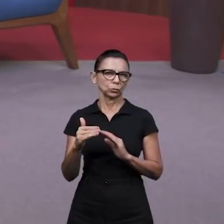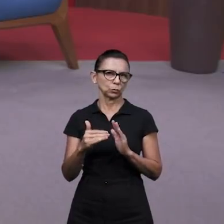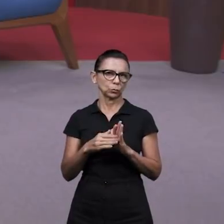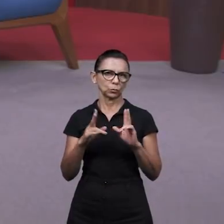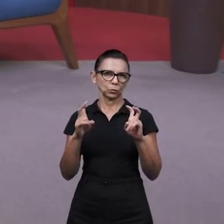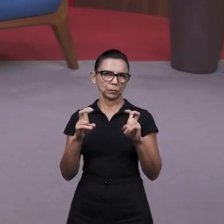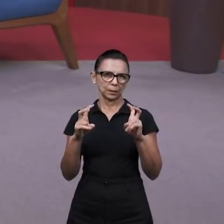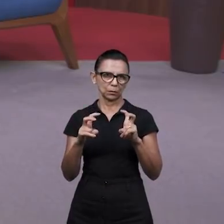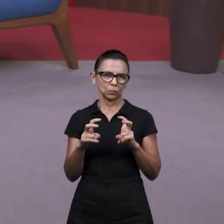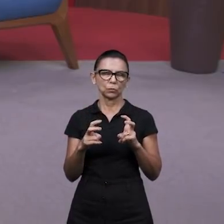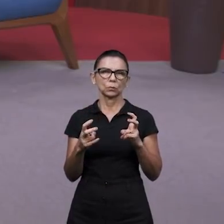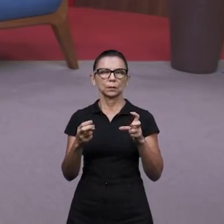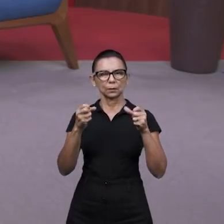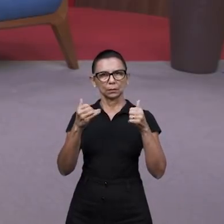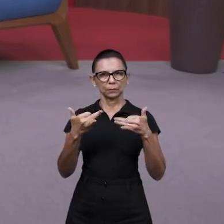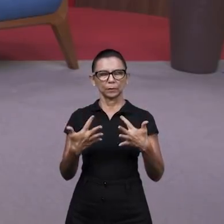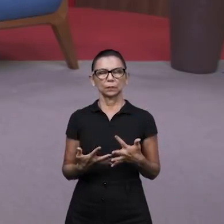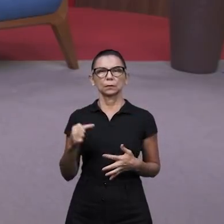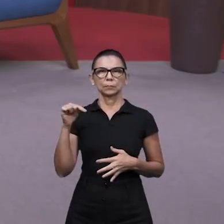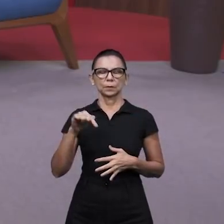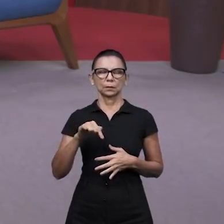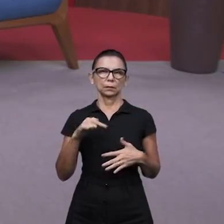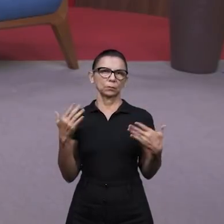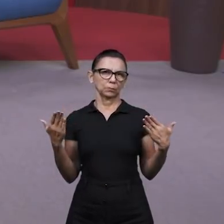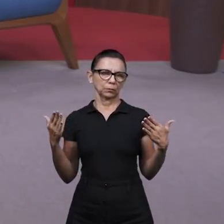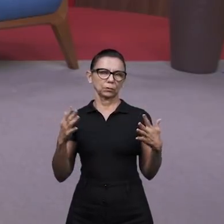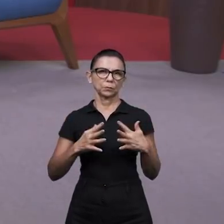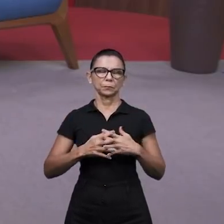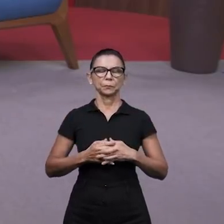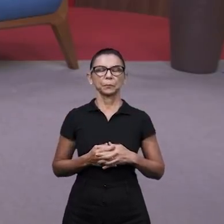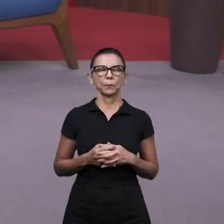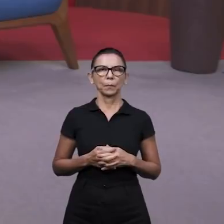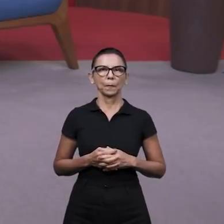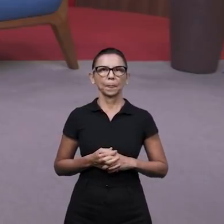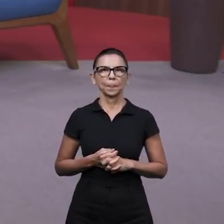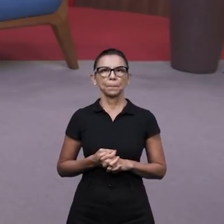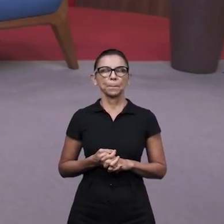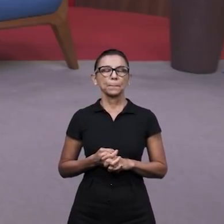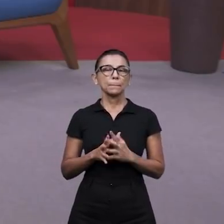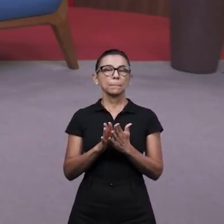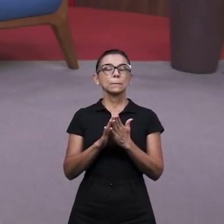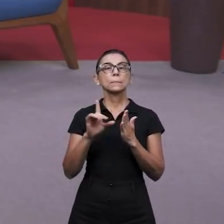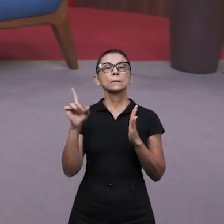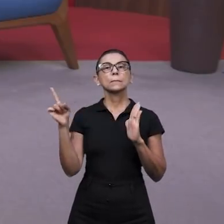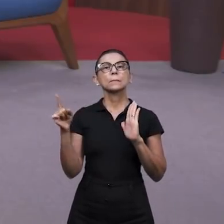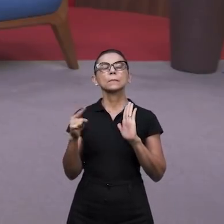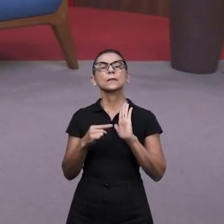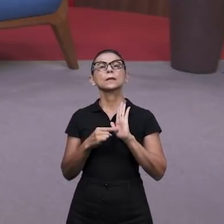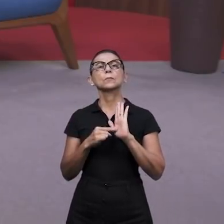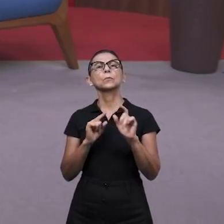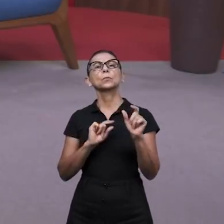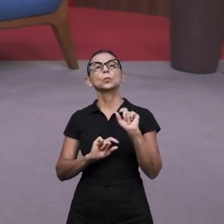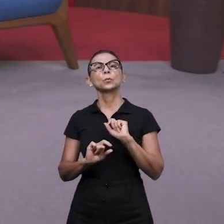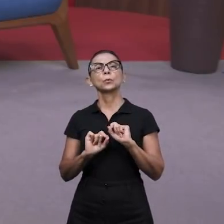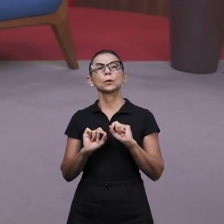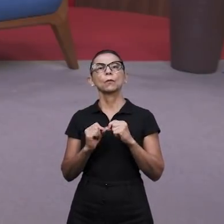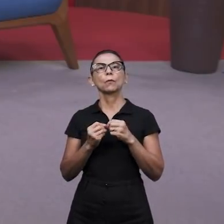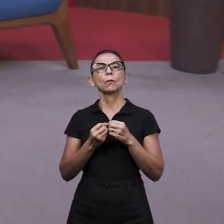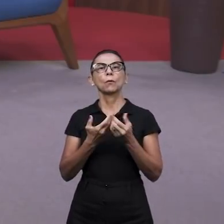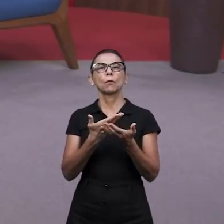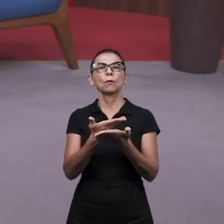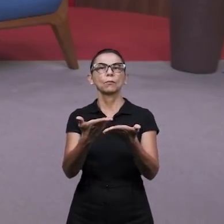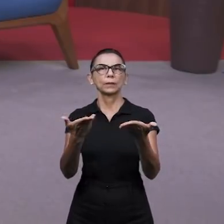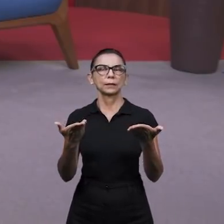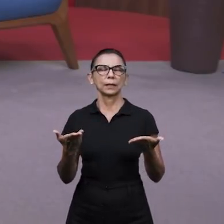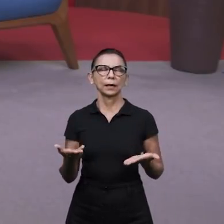todos os assuntos que nós abordamos aqui. E a palavra de Deus nos oferece,